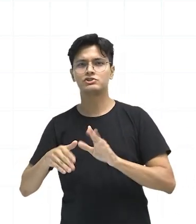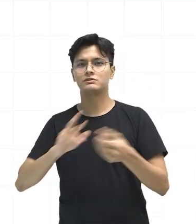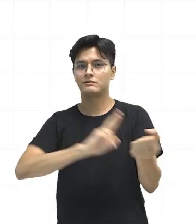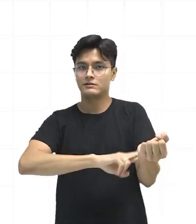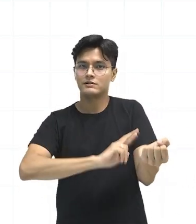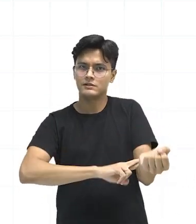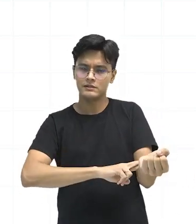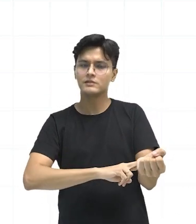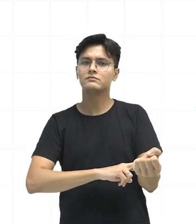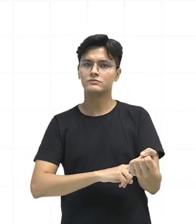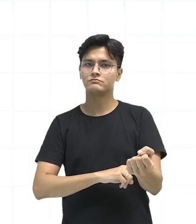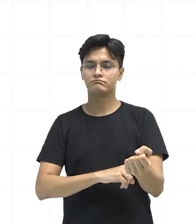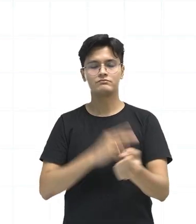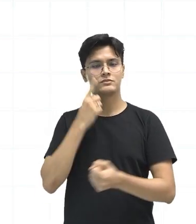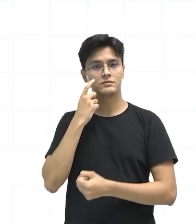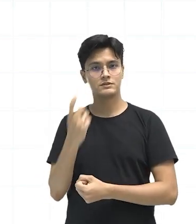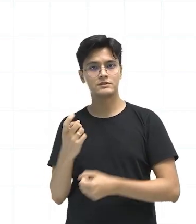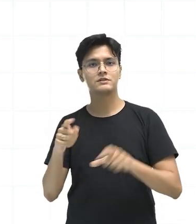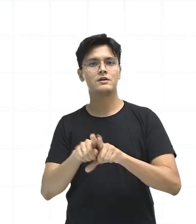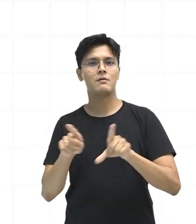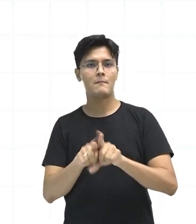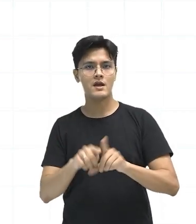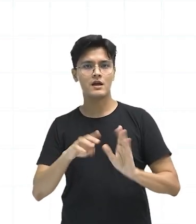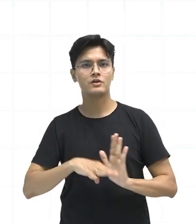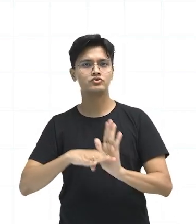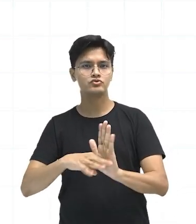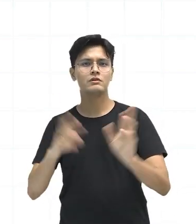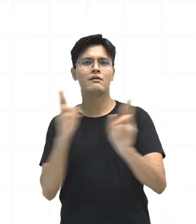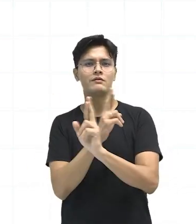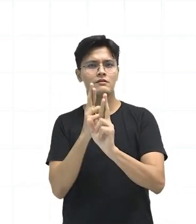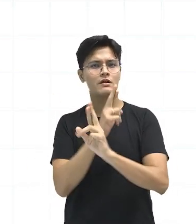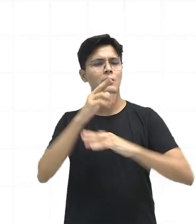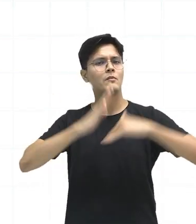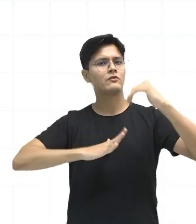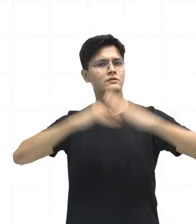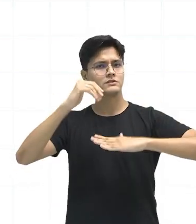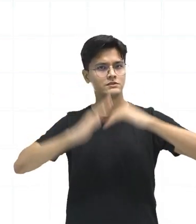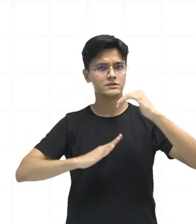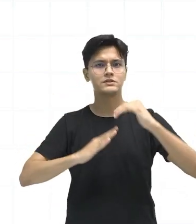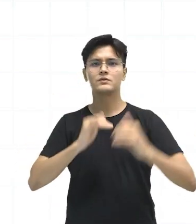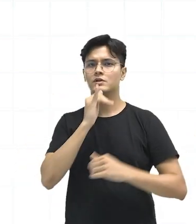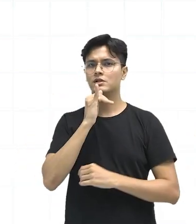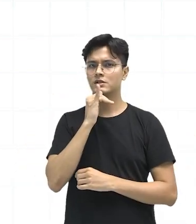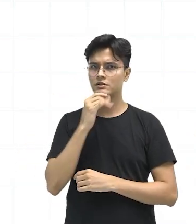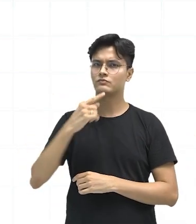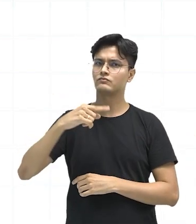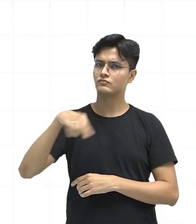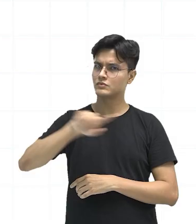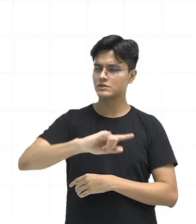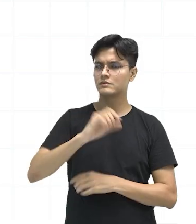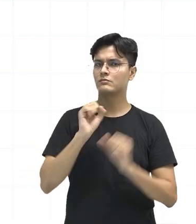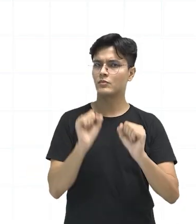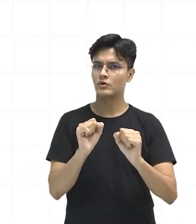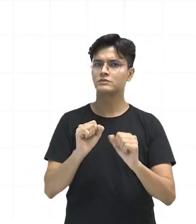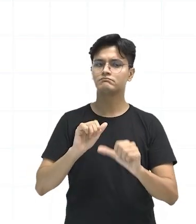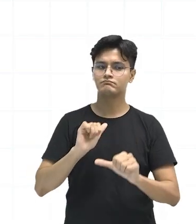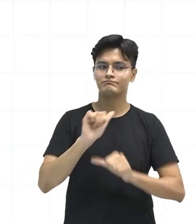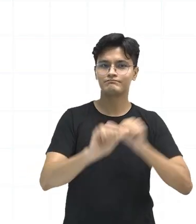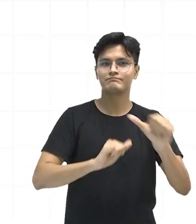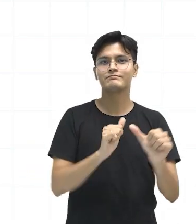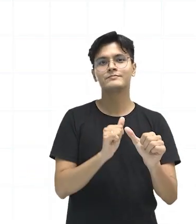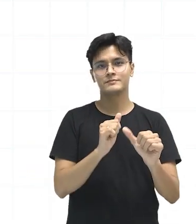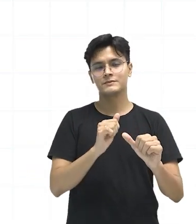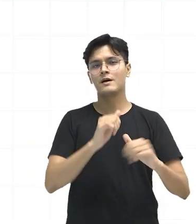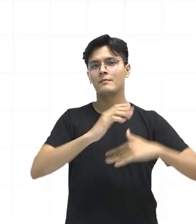interessante. Isso nos ajuda até na questão profissional mesmo, você pode ser um capoeirista e pode ser um musicista, não é